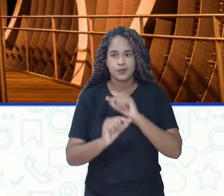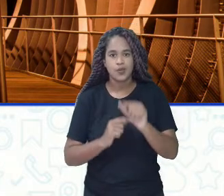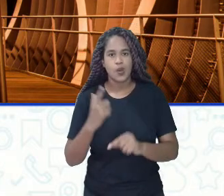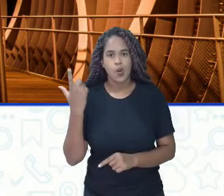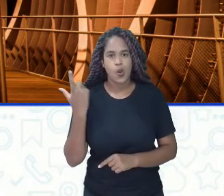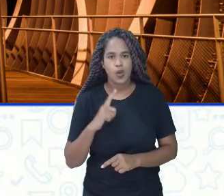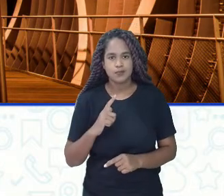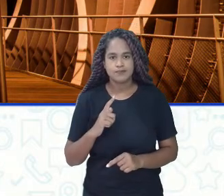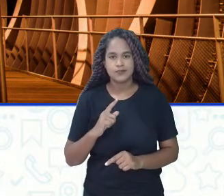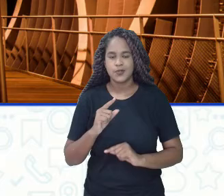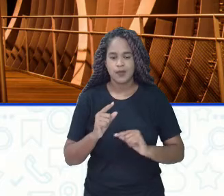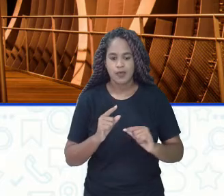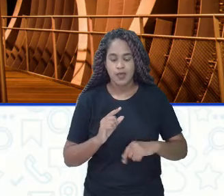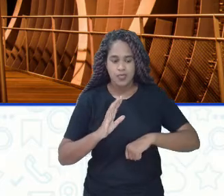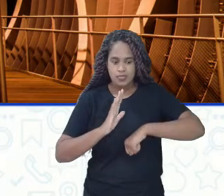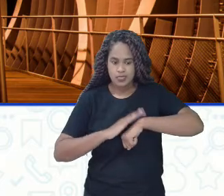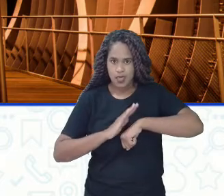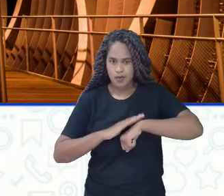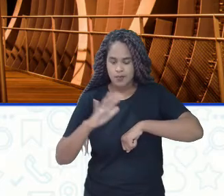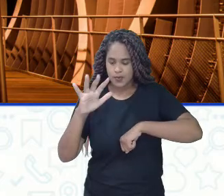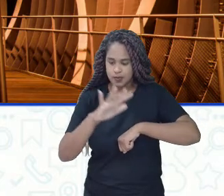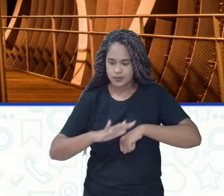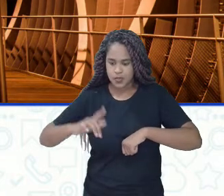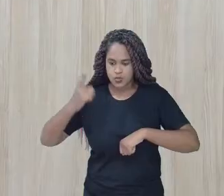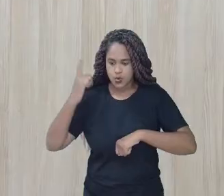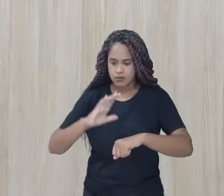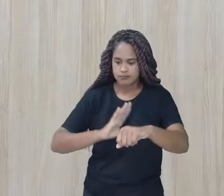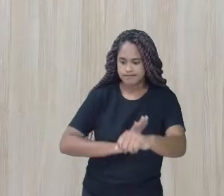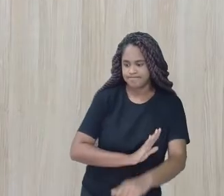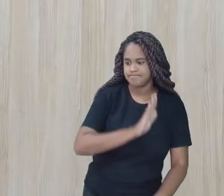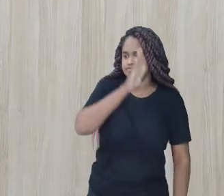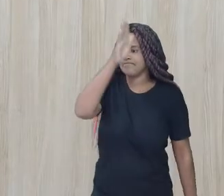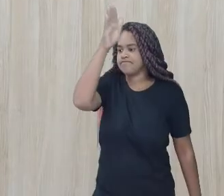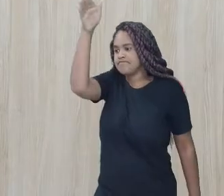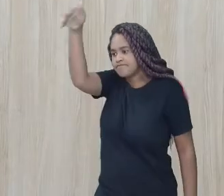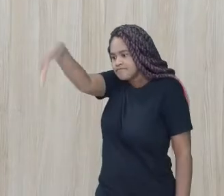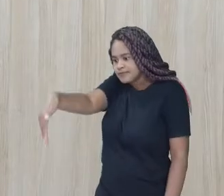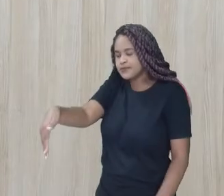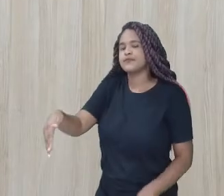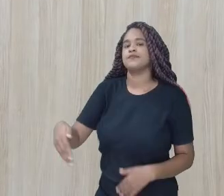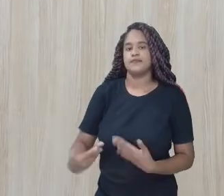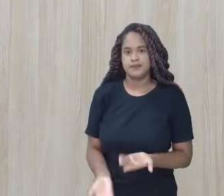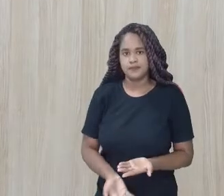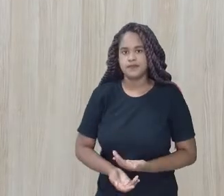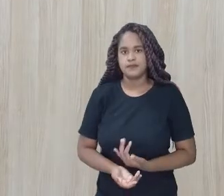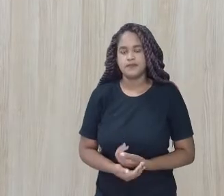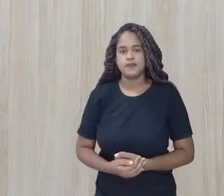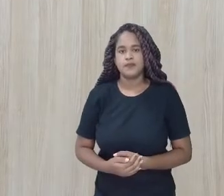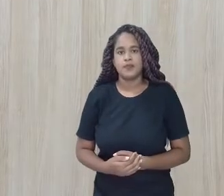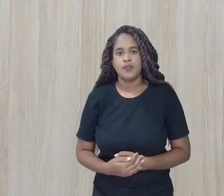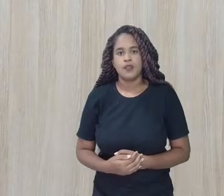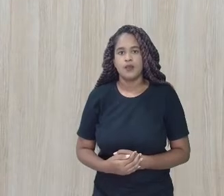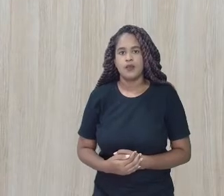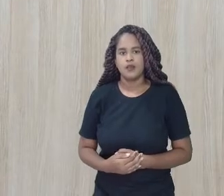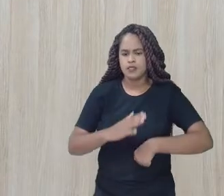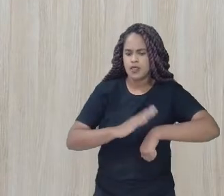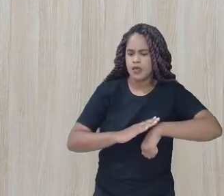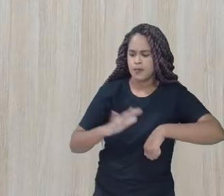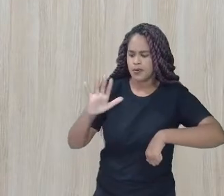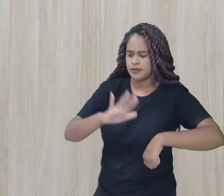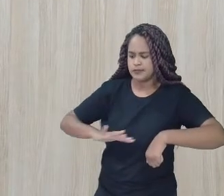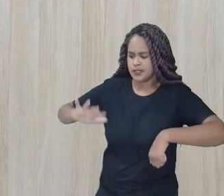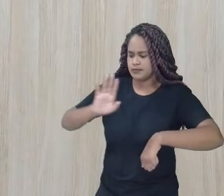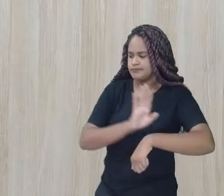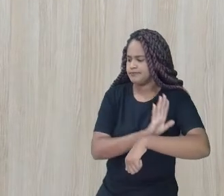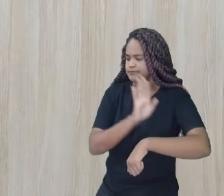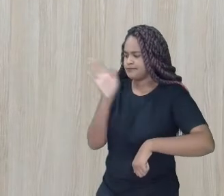a pessoa que vai fazer a viagem no tempo, vai cruzar esse tempo e espaço que